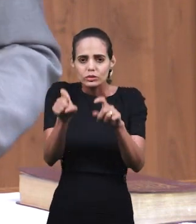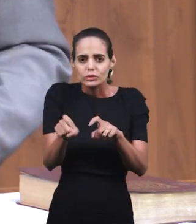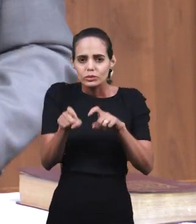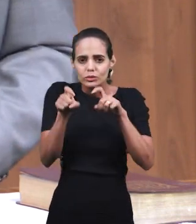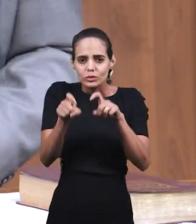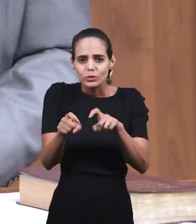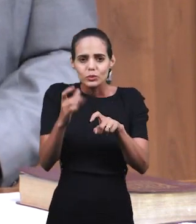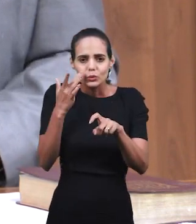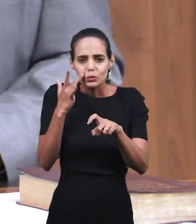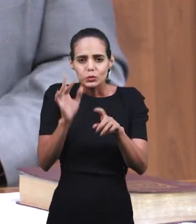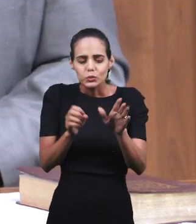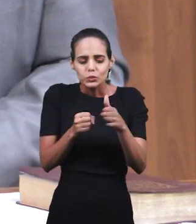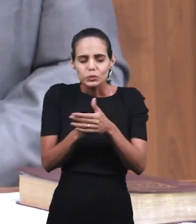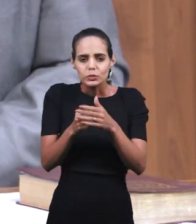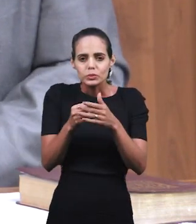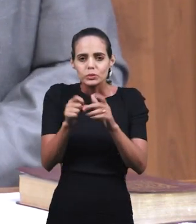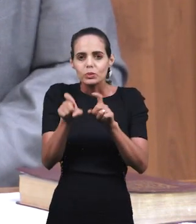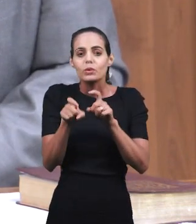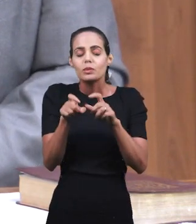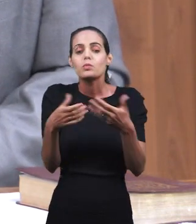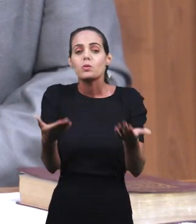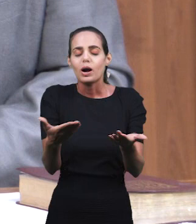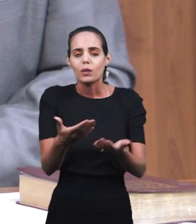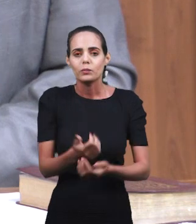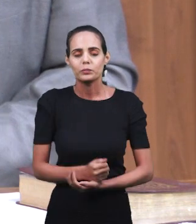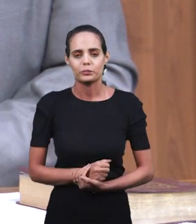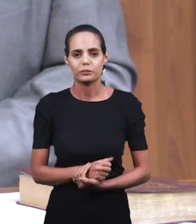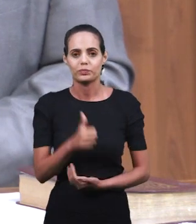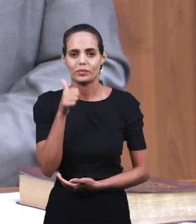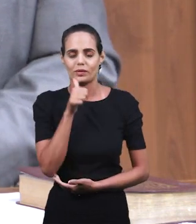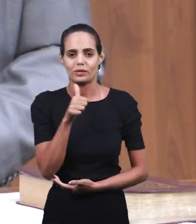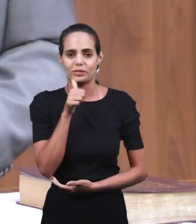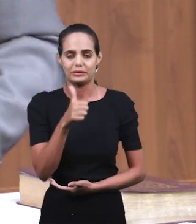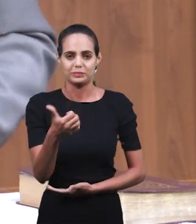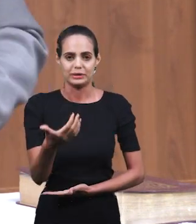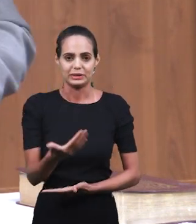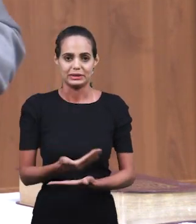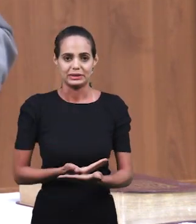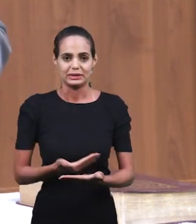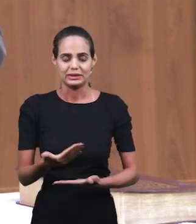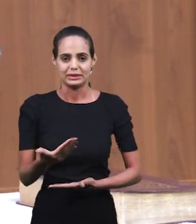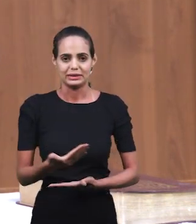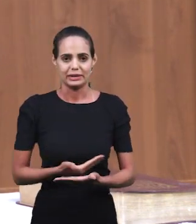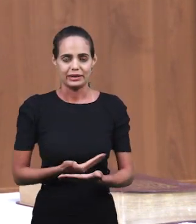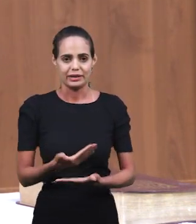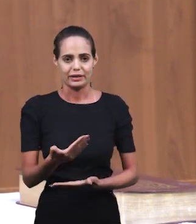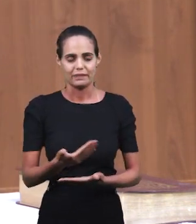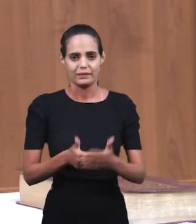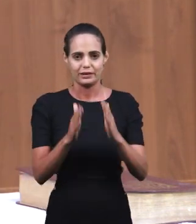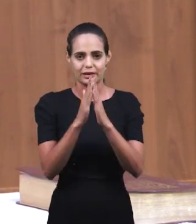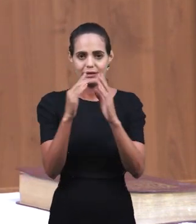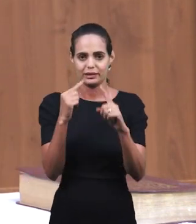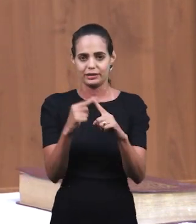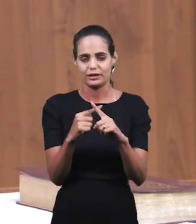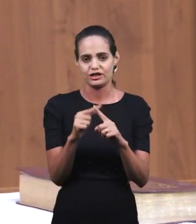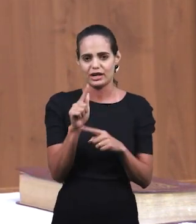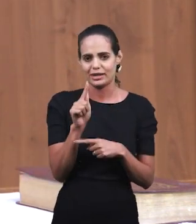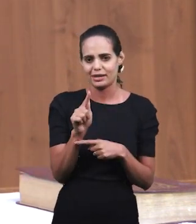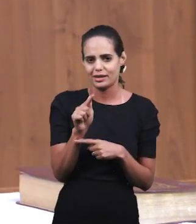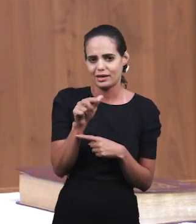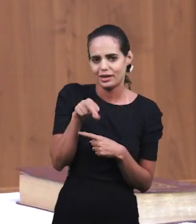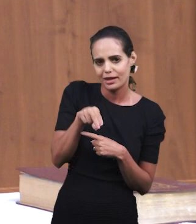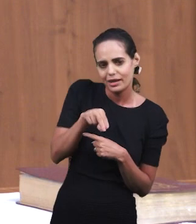nós temos a participação de uma irmã, de uma senhora ali da igreja QNJ, na cidade